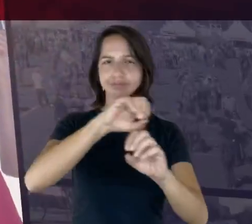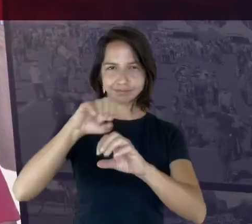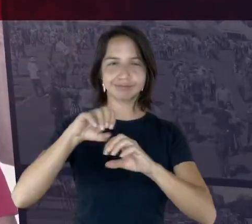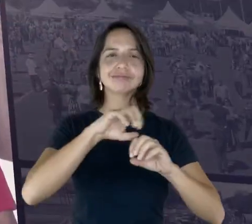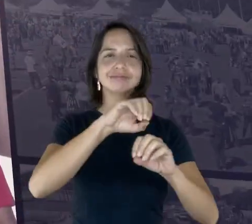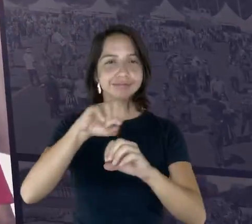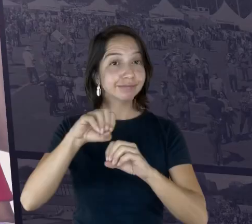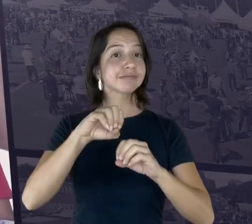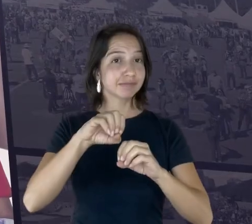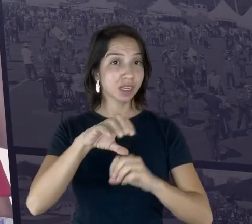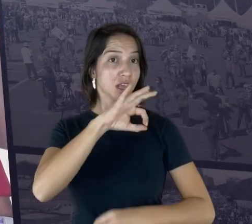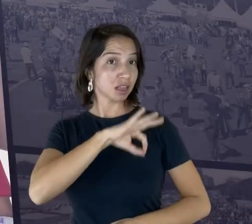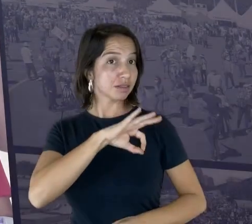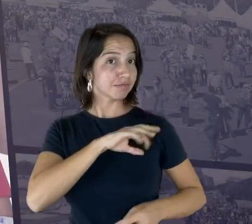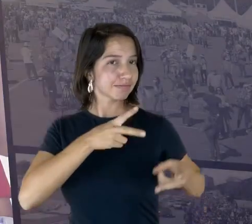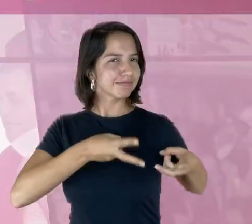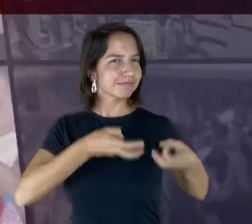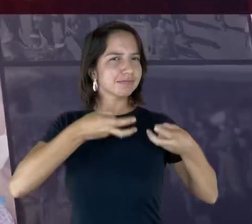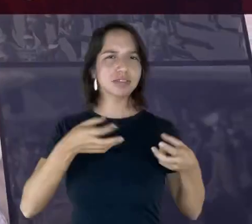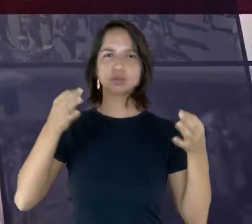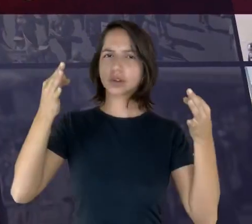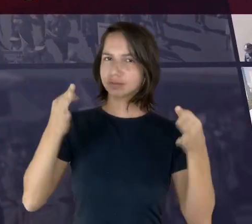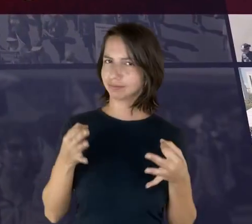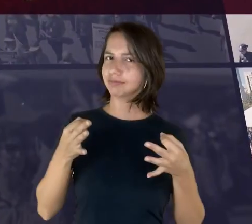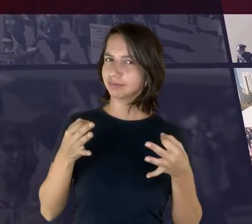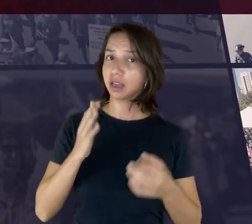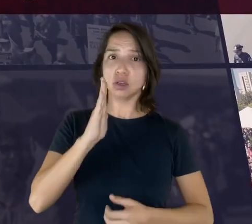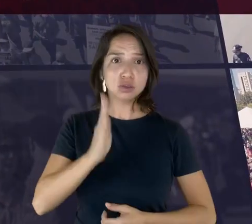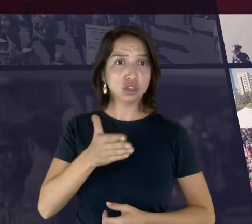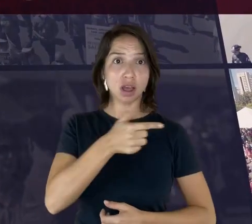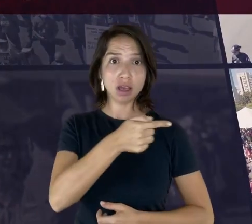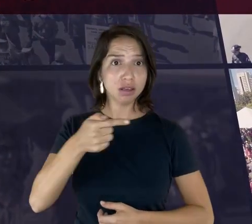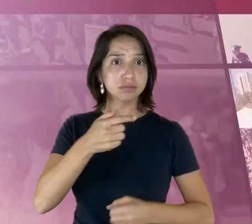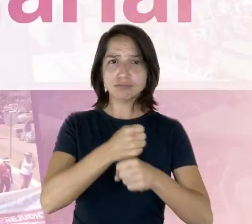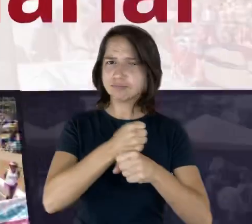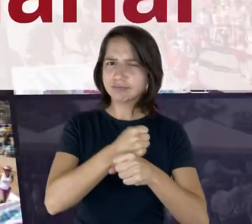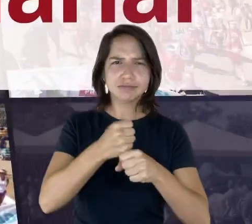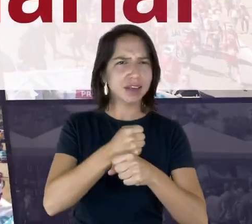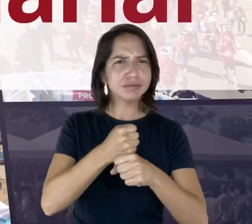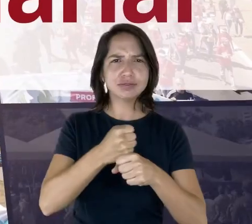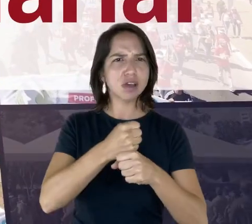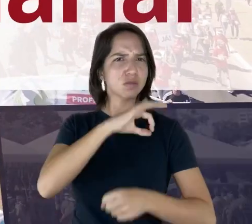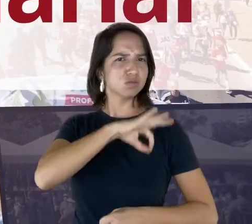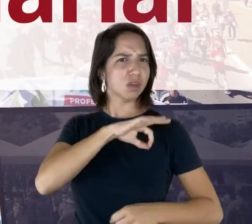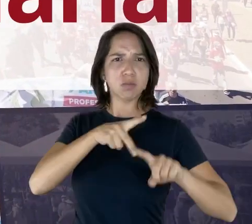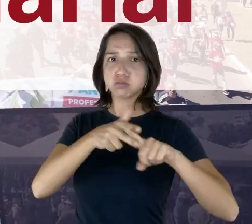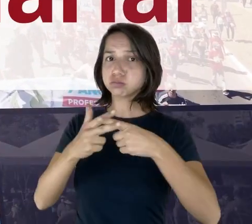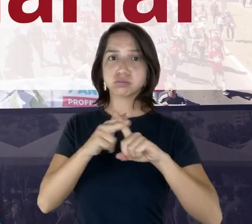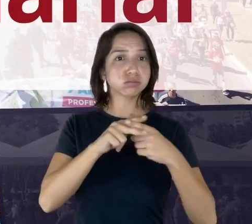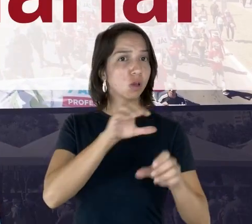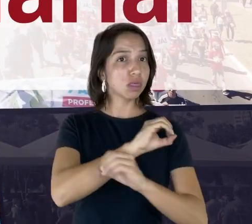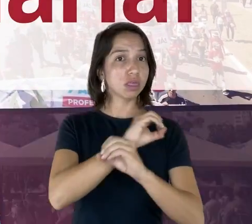respeito à educação. Isso significa também reconhecer a importância de salários justos. São 7 anos sem